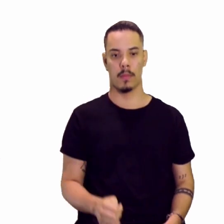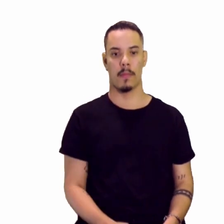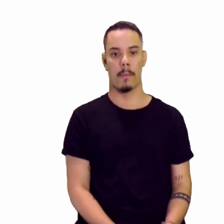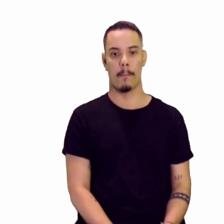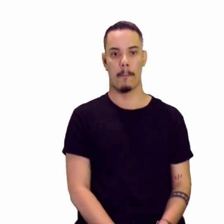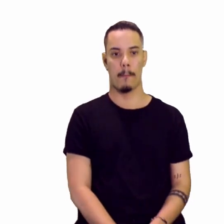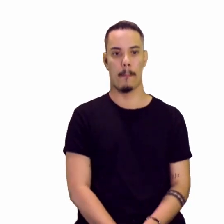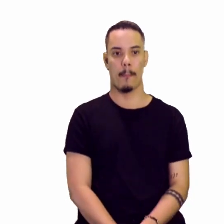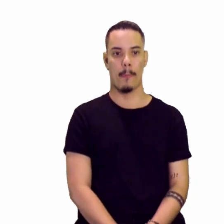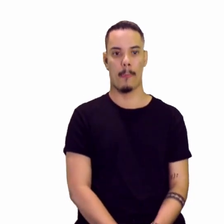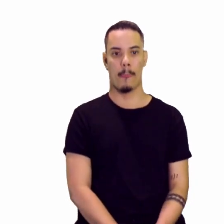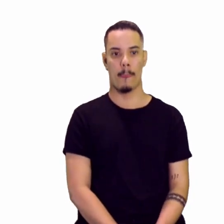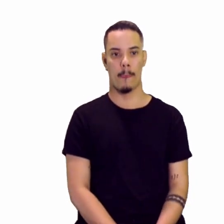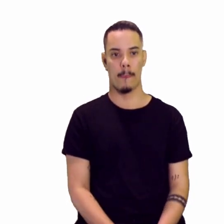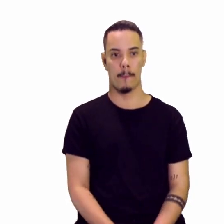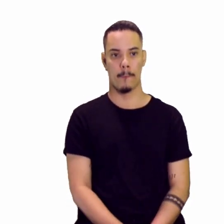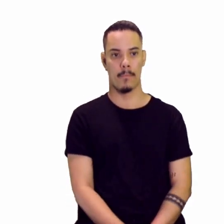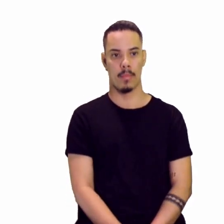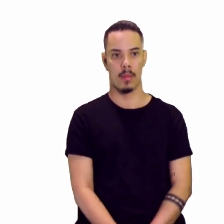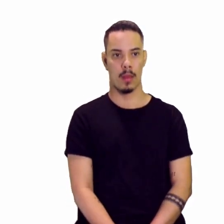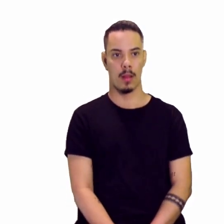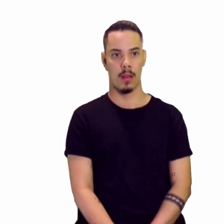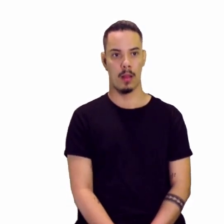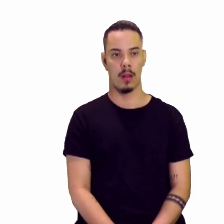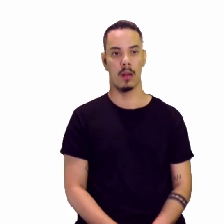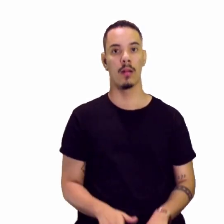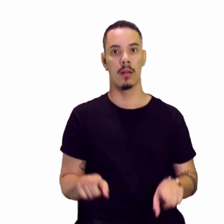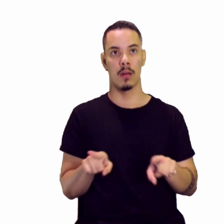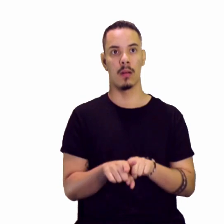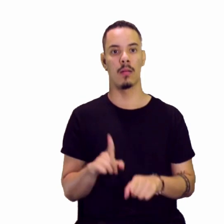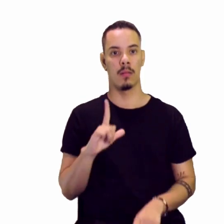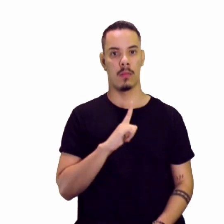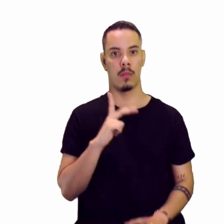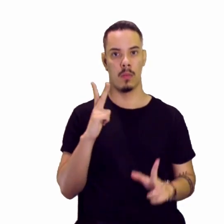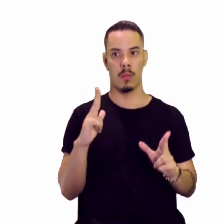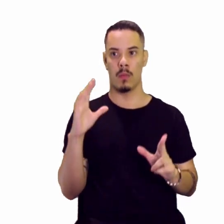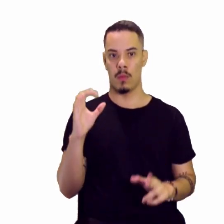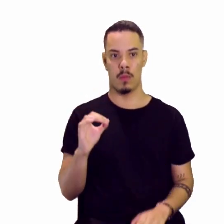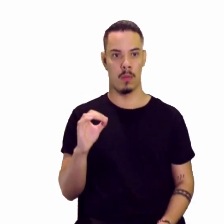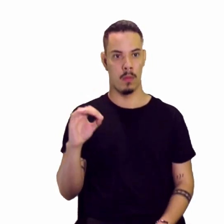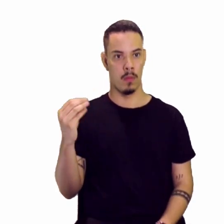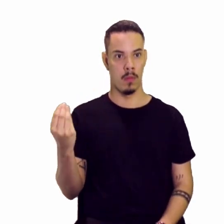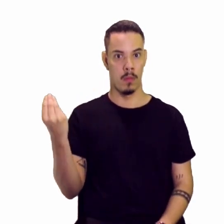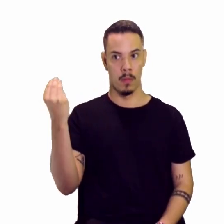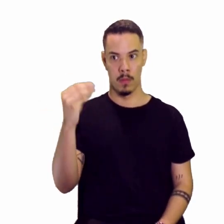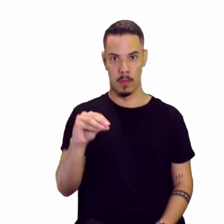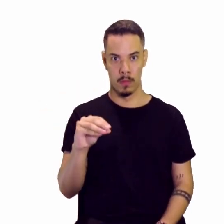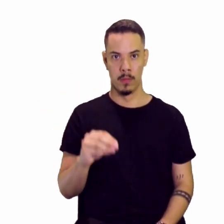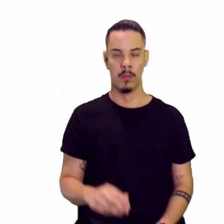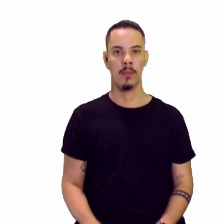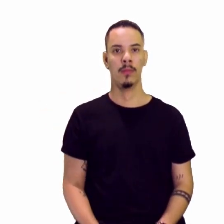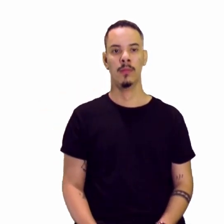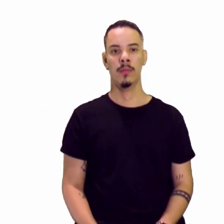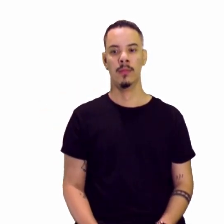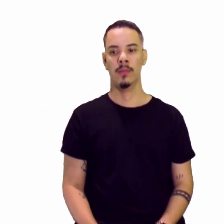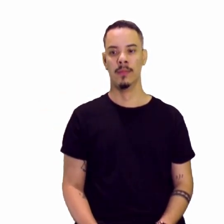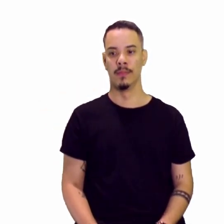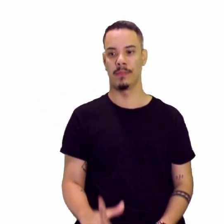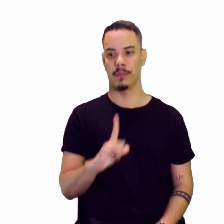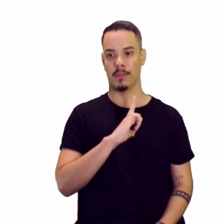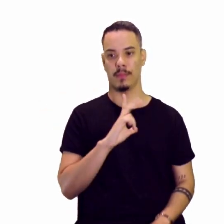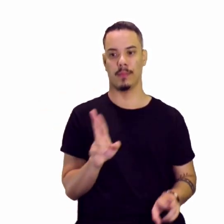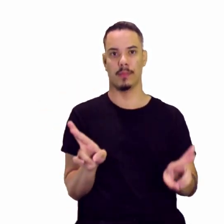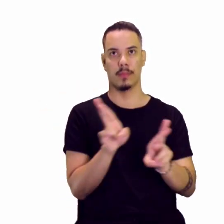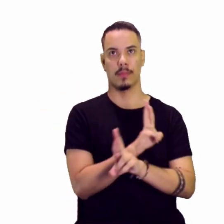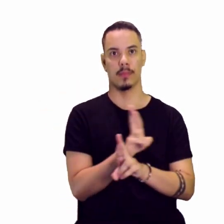aceleração. E aqui a gente Também tem aí, diferente ó, de zero, né? exatamente. Você pôs igual a zero ali, não, né? Fui eu que... Então, existe uma relação